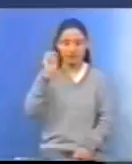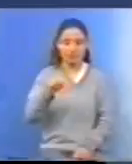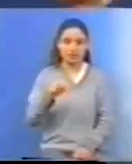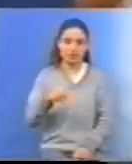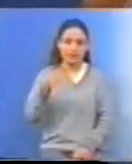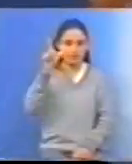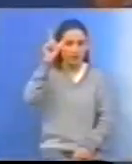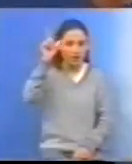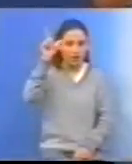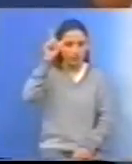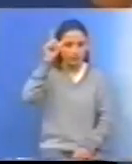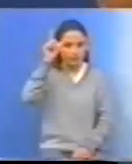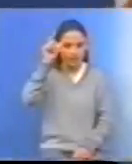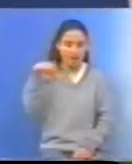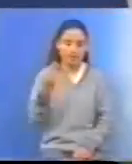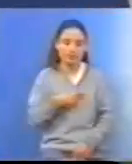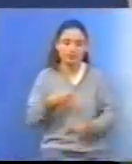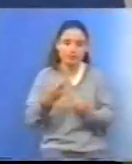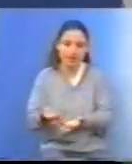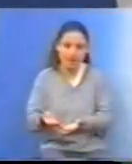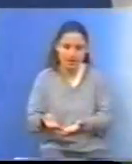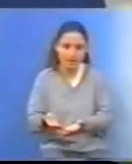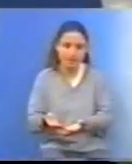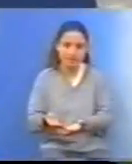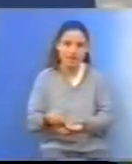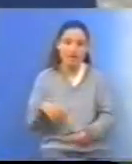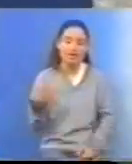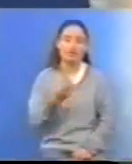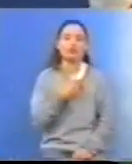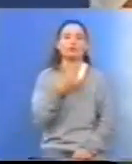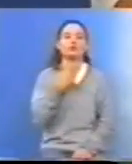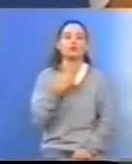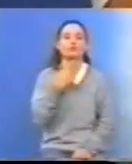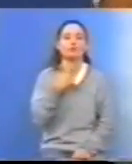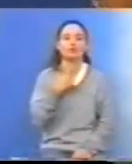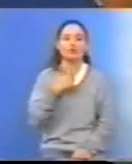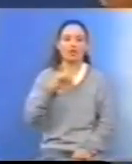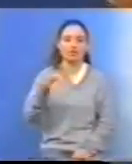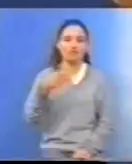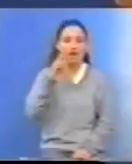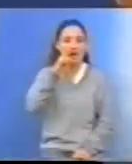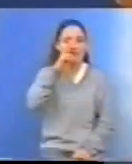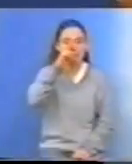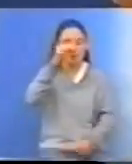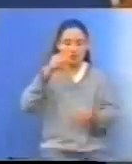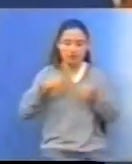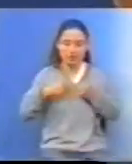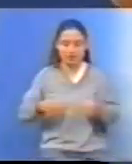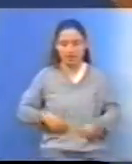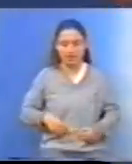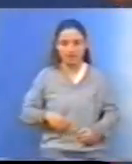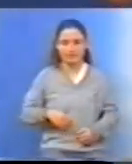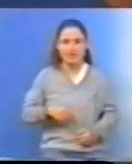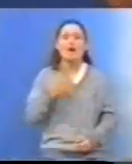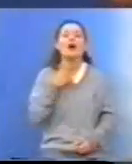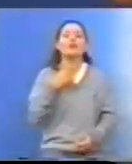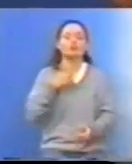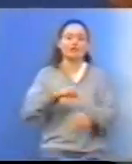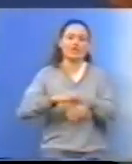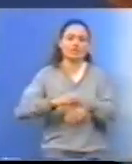nossa vontade, a gente pode dizer que além da vontade é a nossa sexualidade, não é, padre? Sim. Profundamente atingida. Então eu